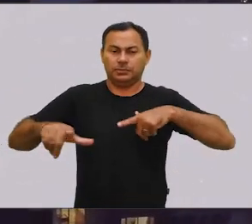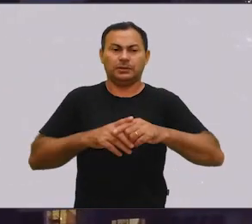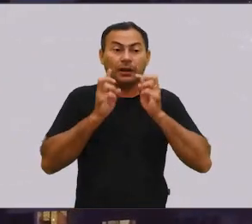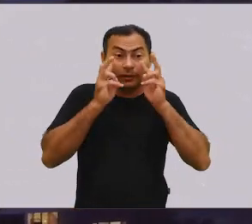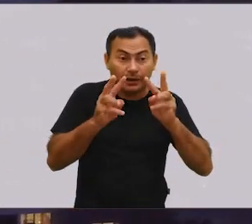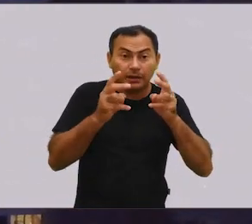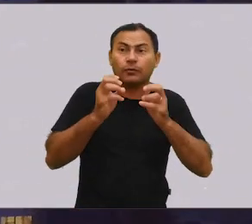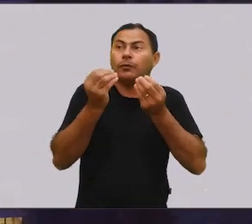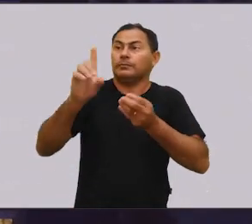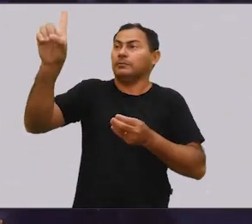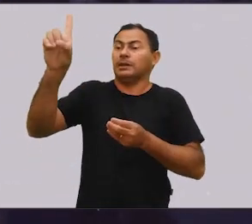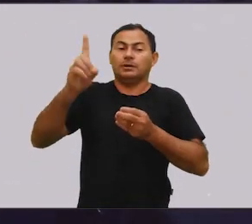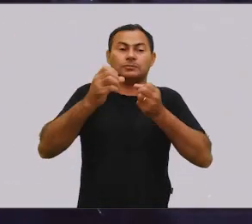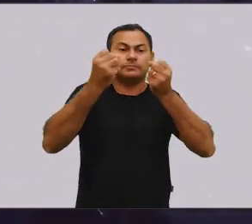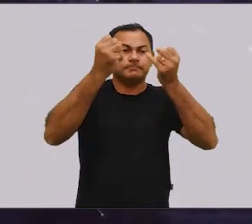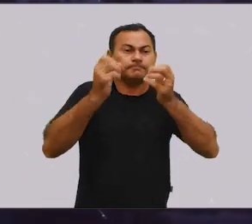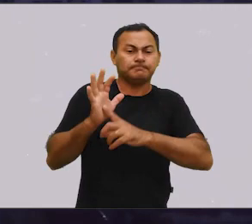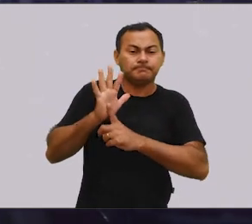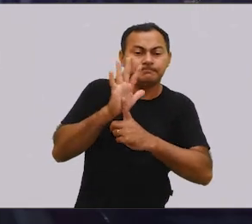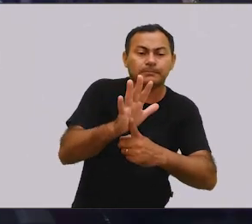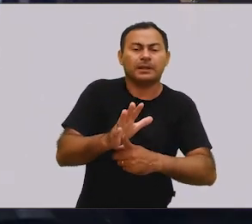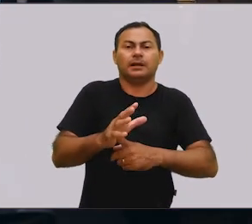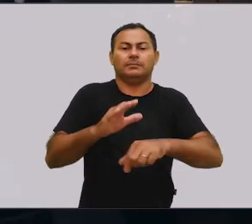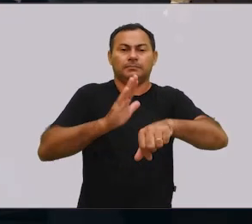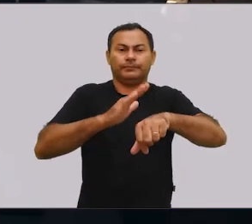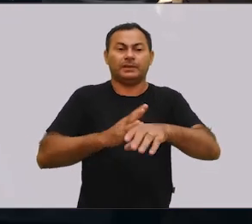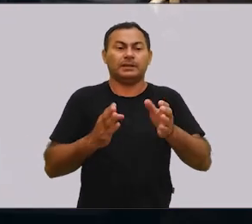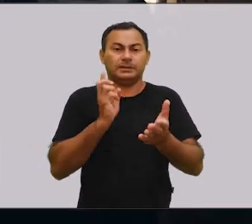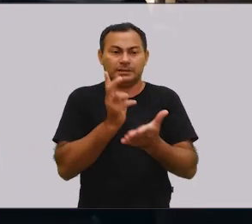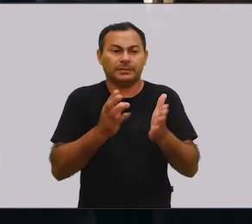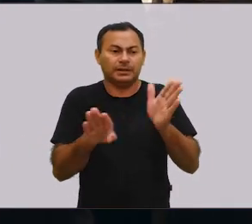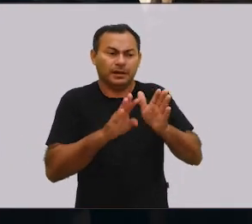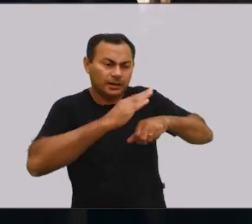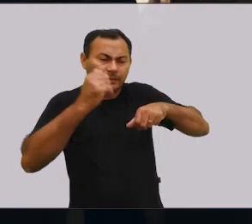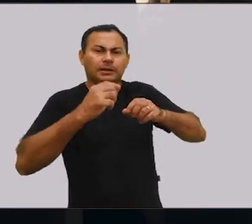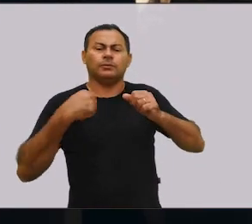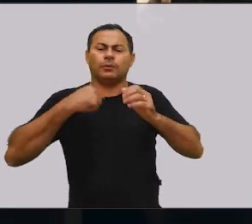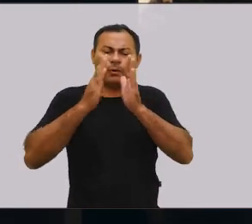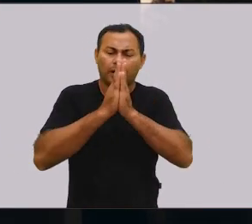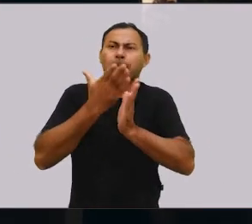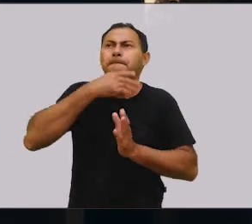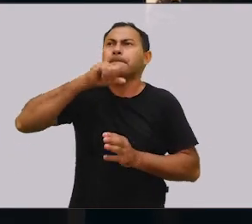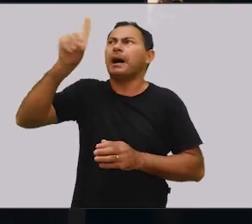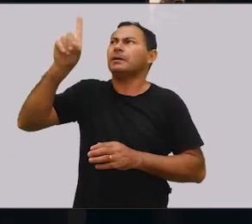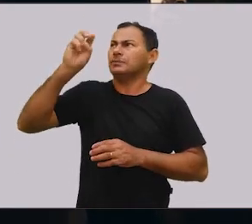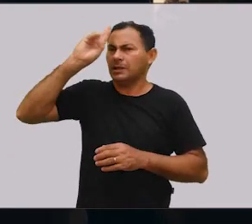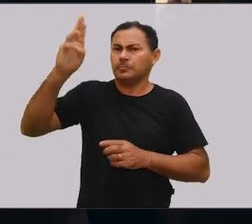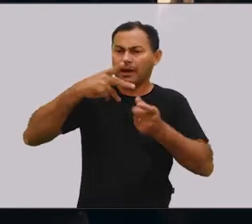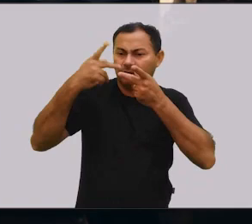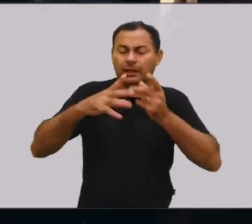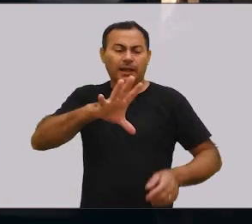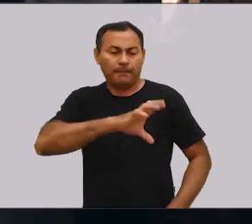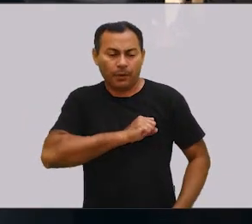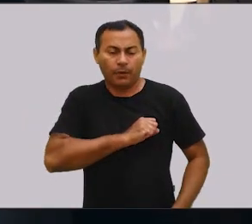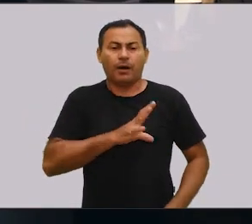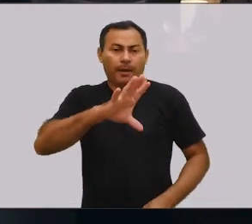ao ver como Deus trabalhou naquelas ocasiões. Sempre que chegava um chamado, eu orava: Pai, o Senhor diz que